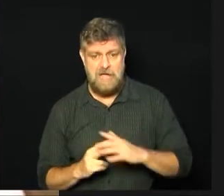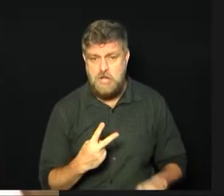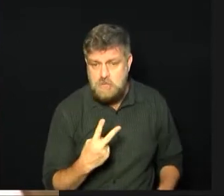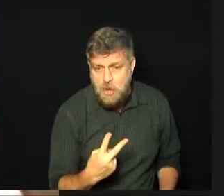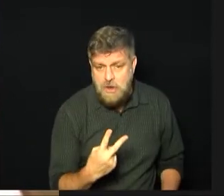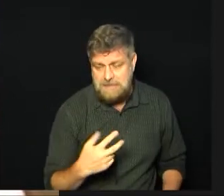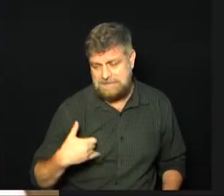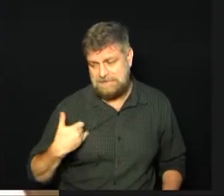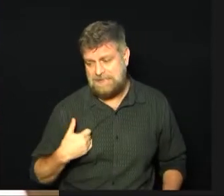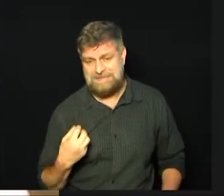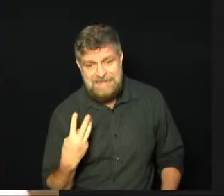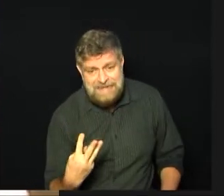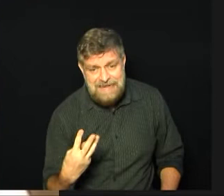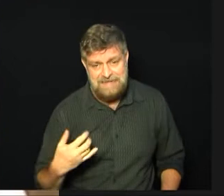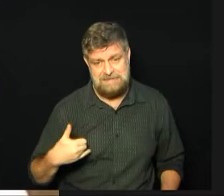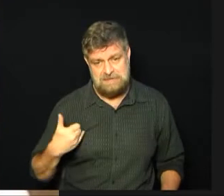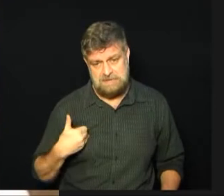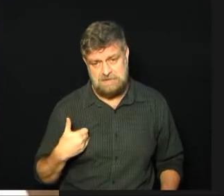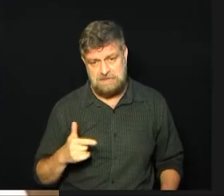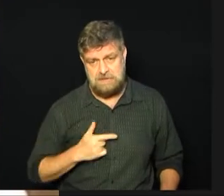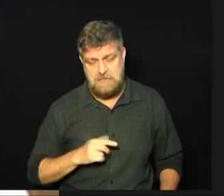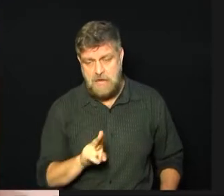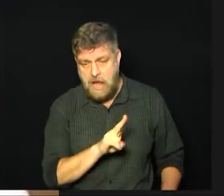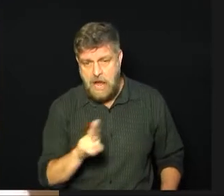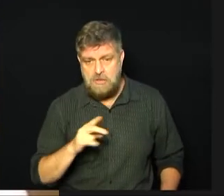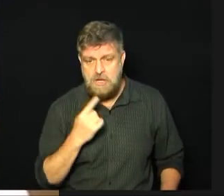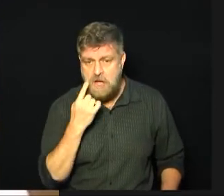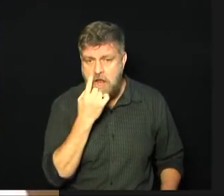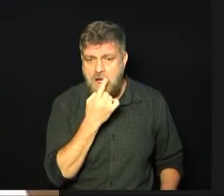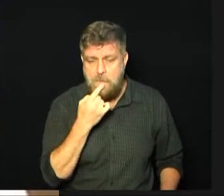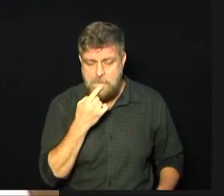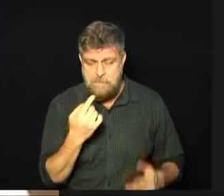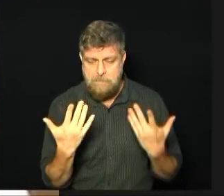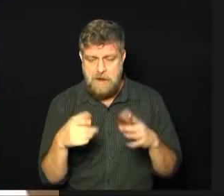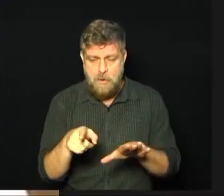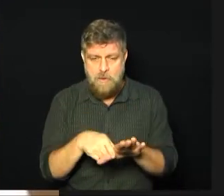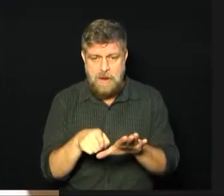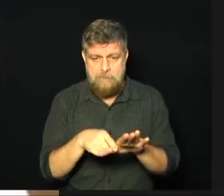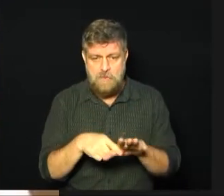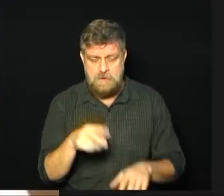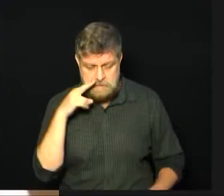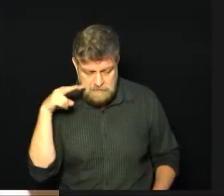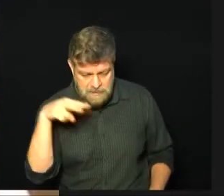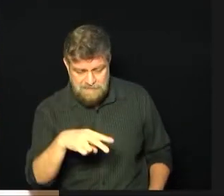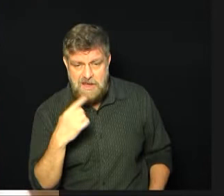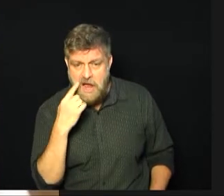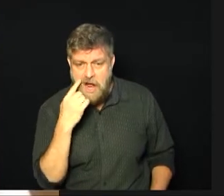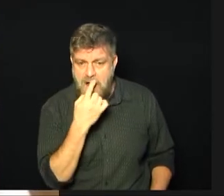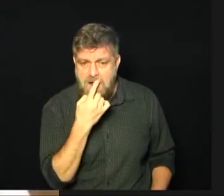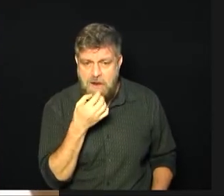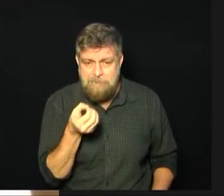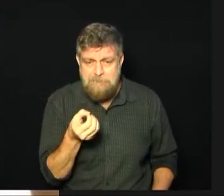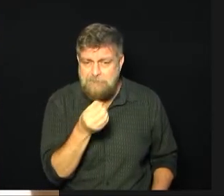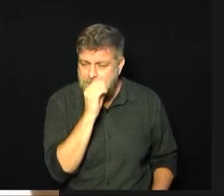3 anos, né. Então, ela tem esse nome por causa da manifestação clínica dela, né, que aparece lesões na boca, na mão e no